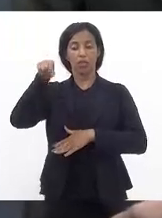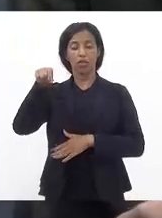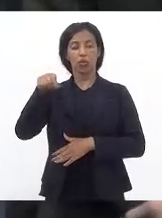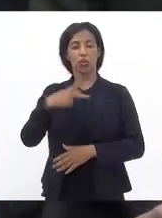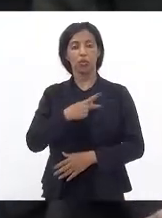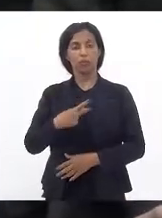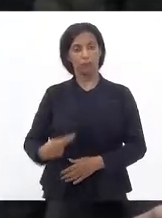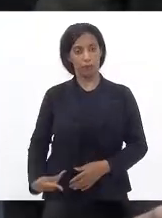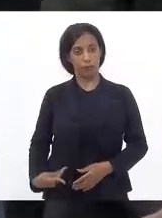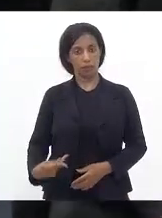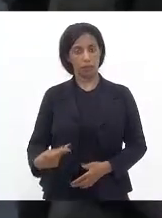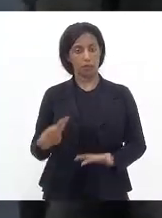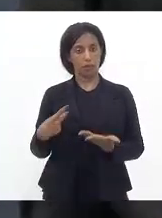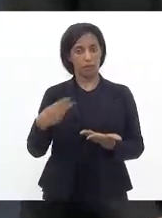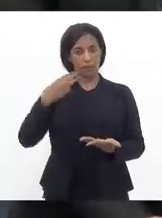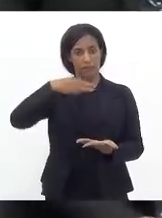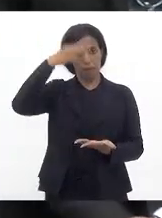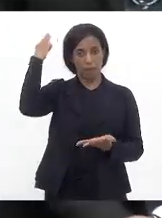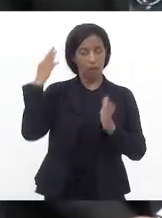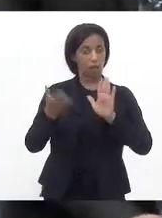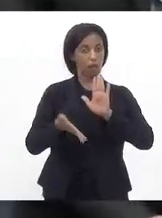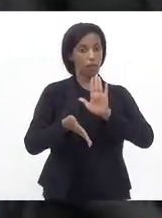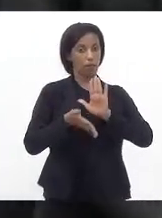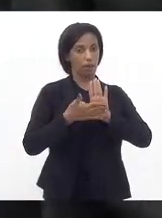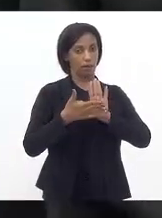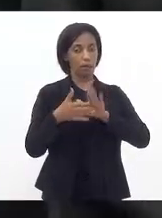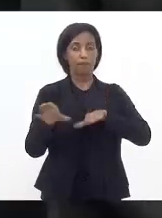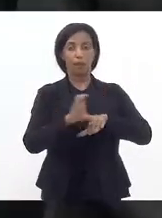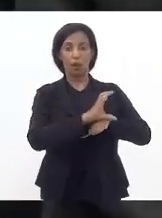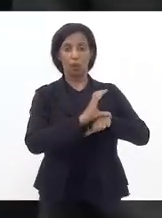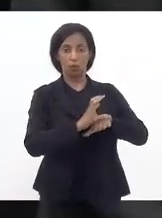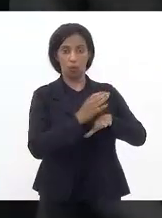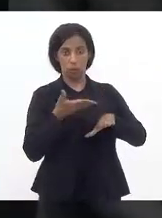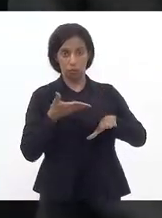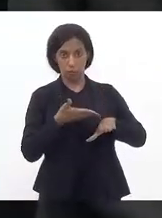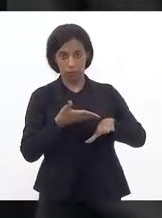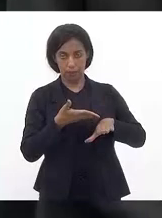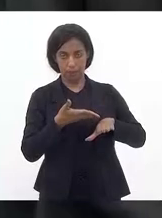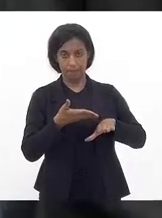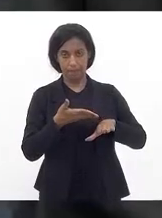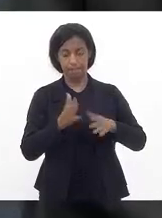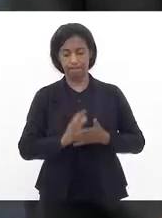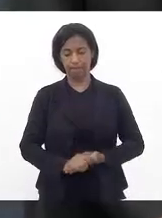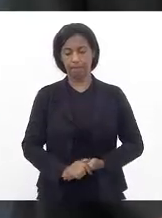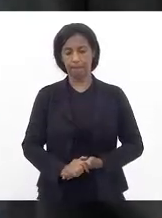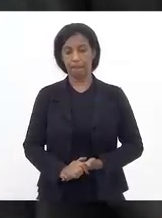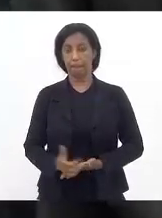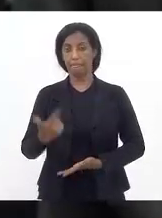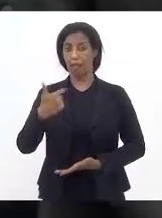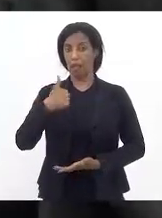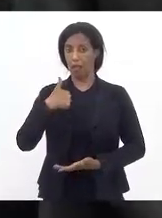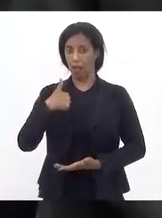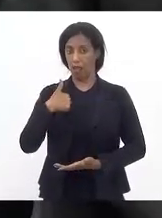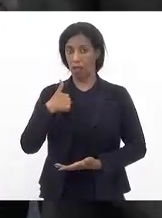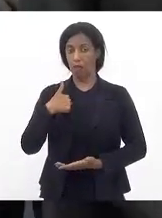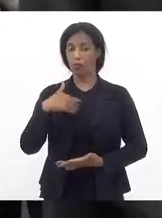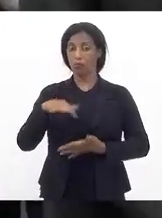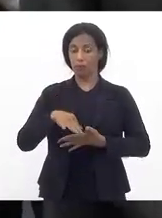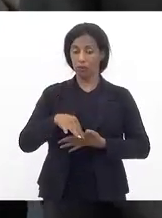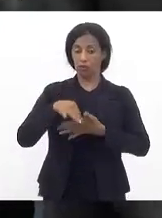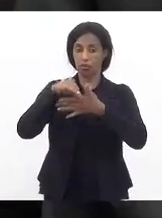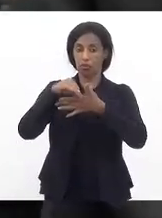Márcio Pacheco deu um parecer pela constitucionalidade eu titular da